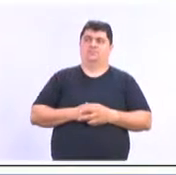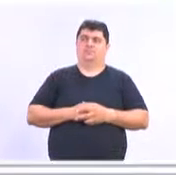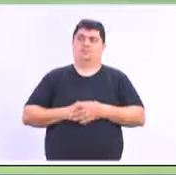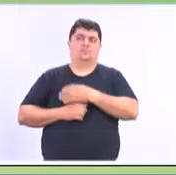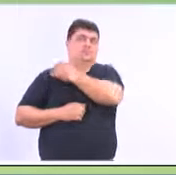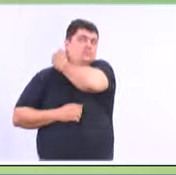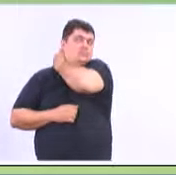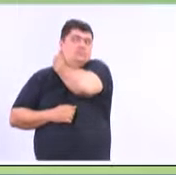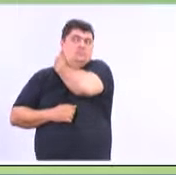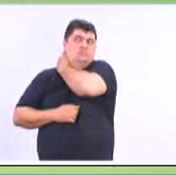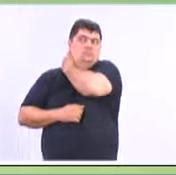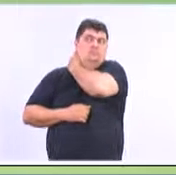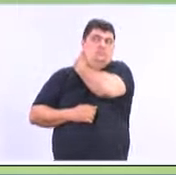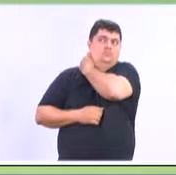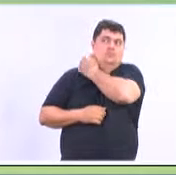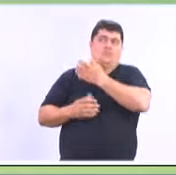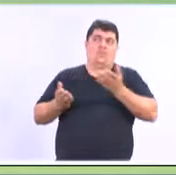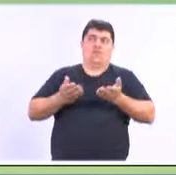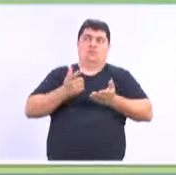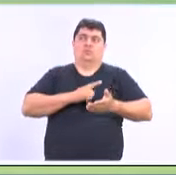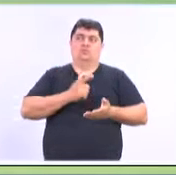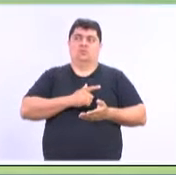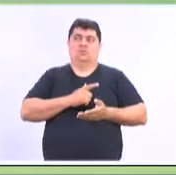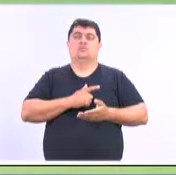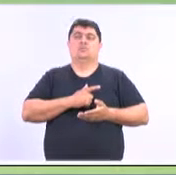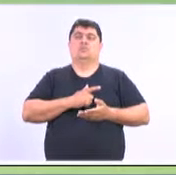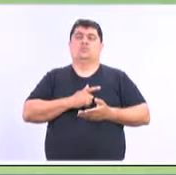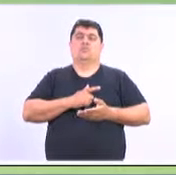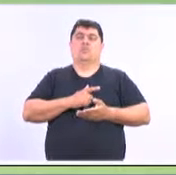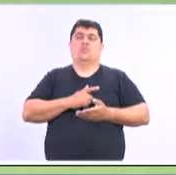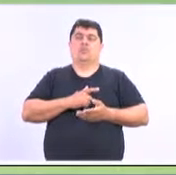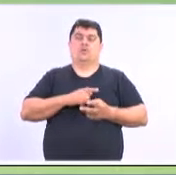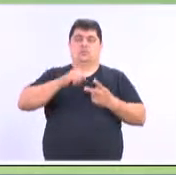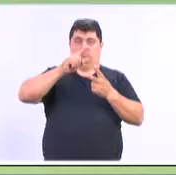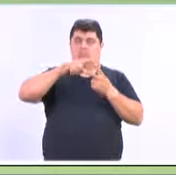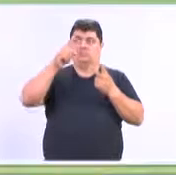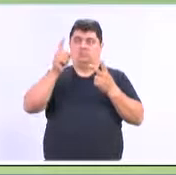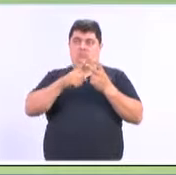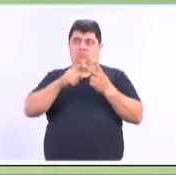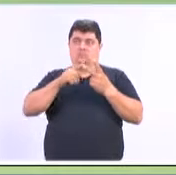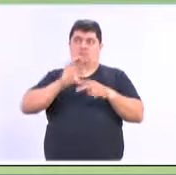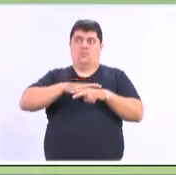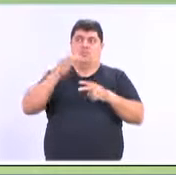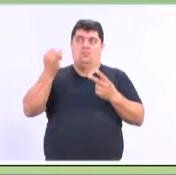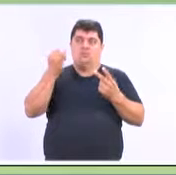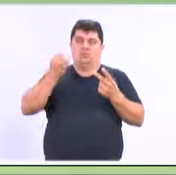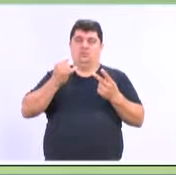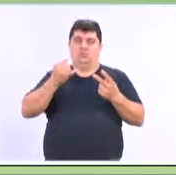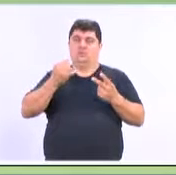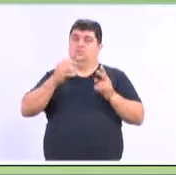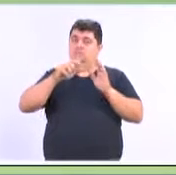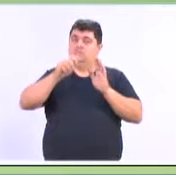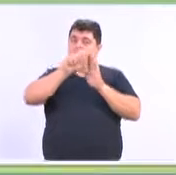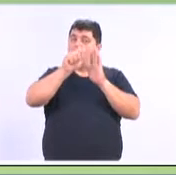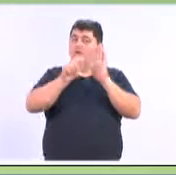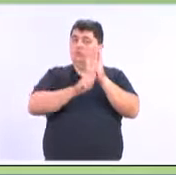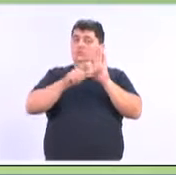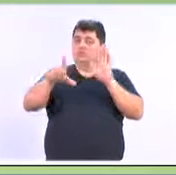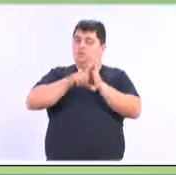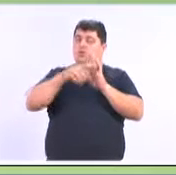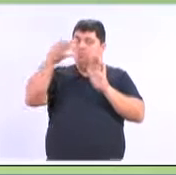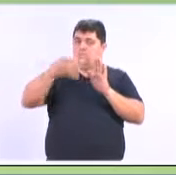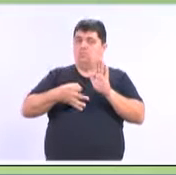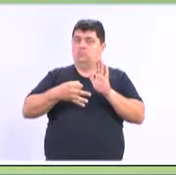aqui, nós estamos dessa forma. Nós vamos, e dentro de todas essas obrigatórias, nós vamos focar em quem? No